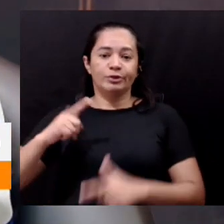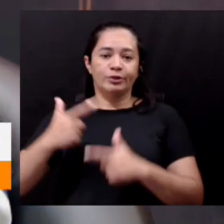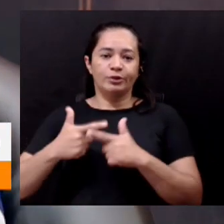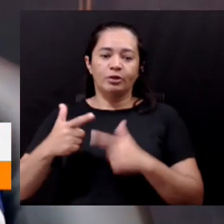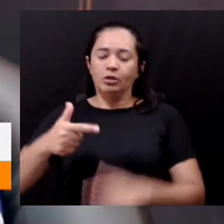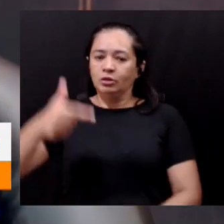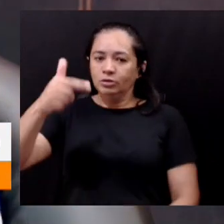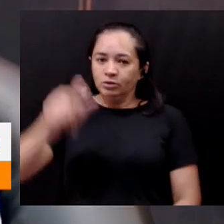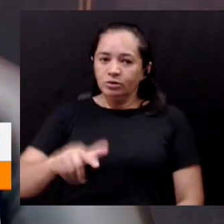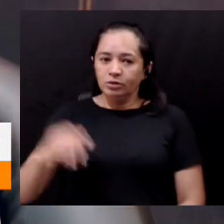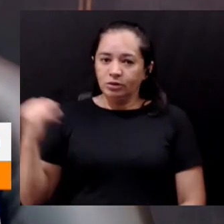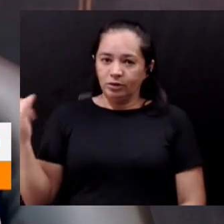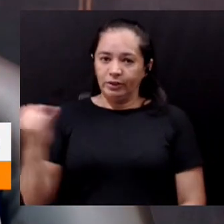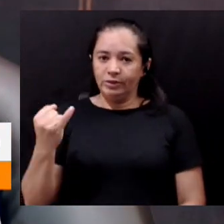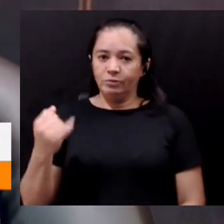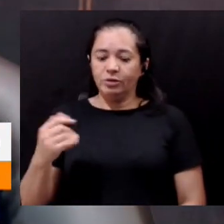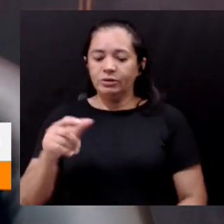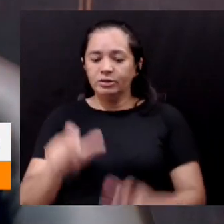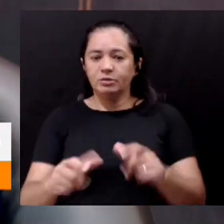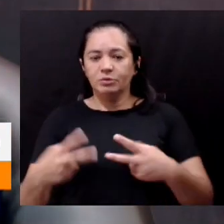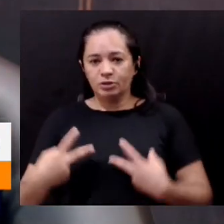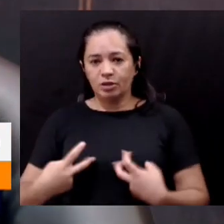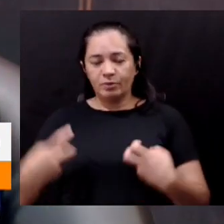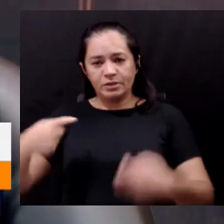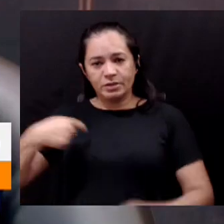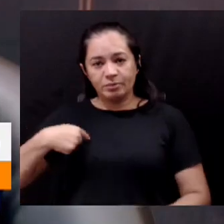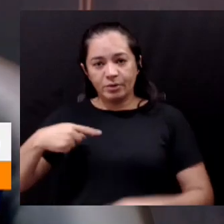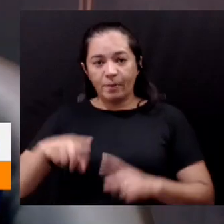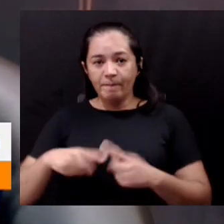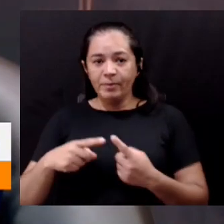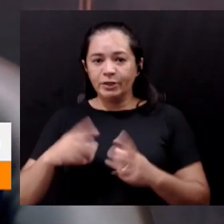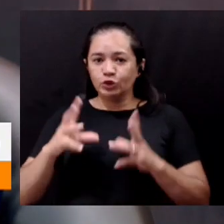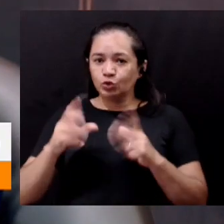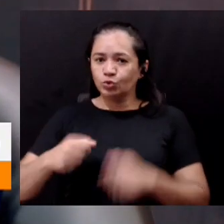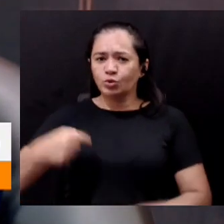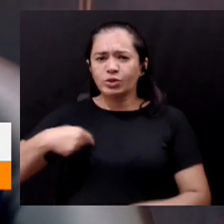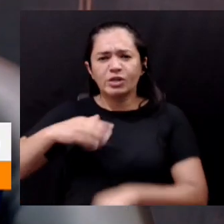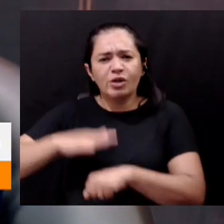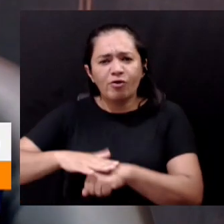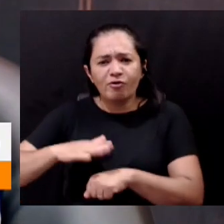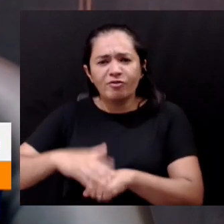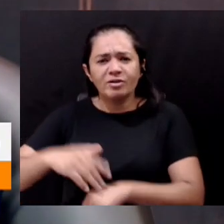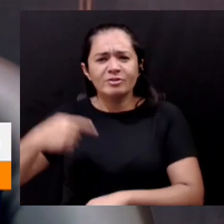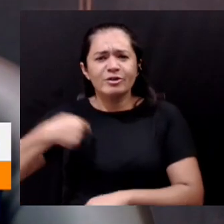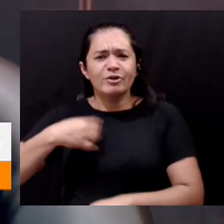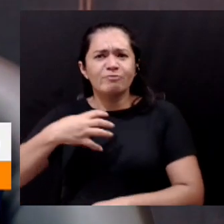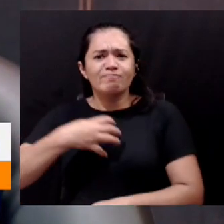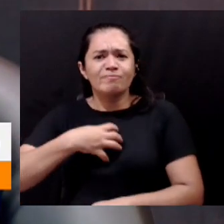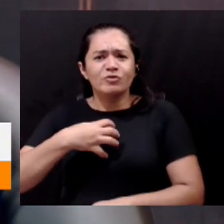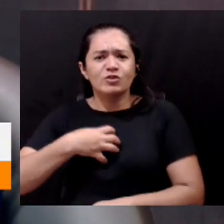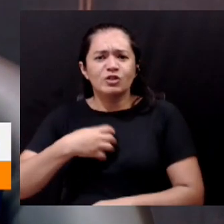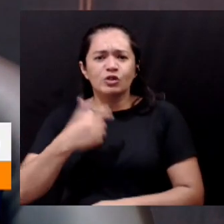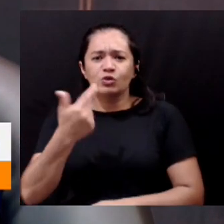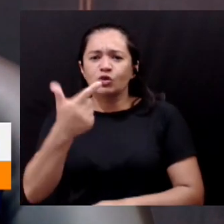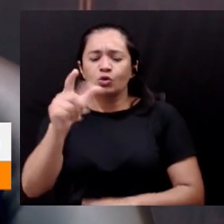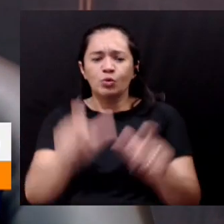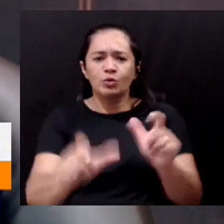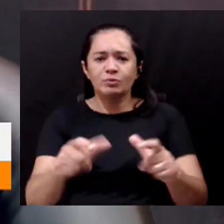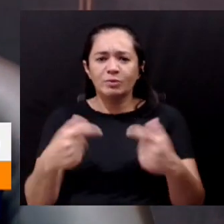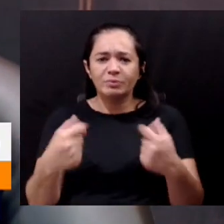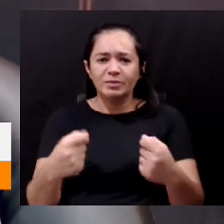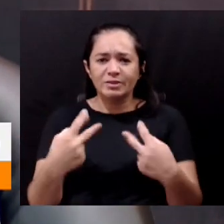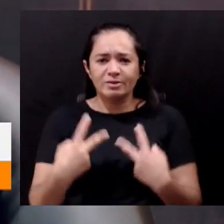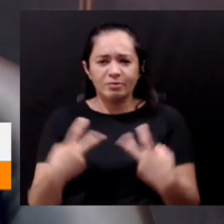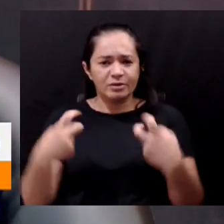ser reconhecida. Agora, a partir do momento que tudo que eu faço e aí entra o que o Leandro falou da perda dos valores, né,